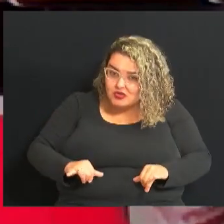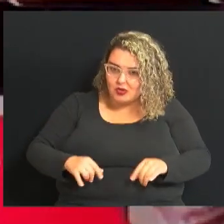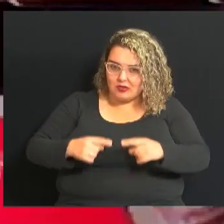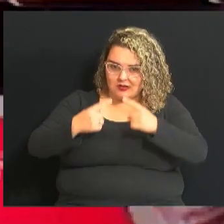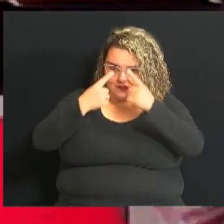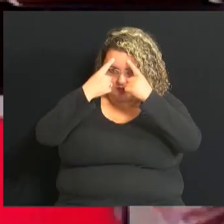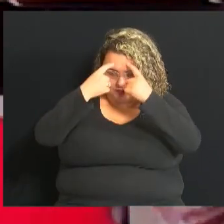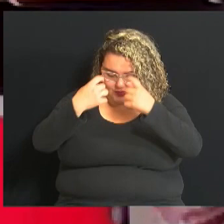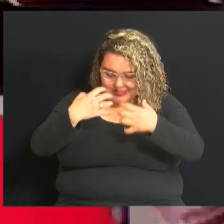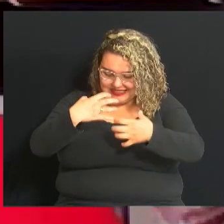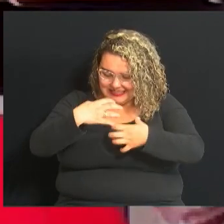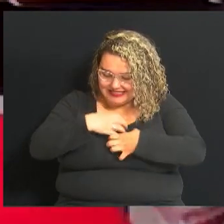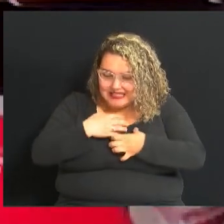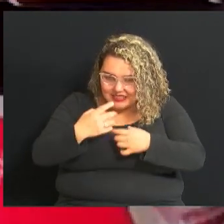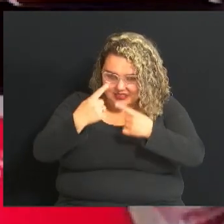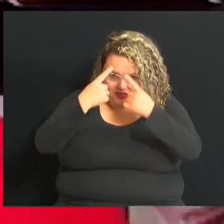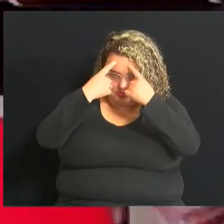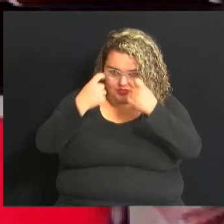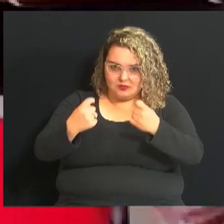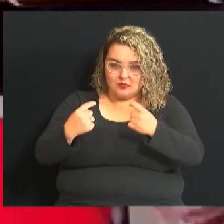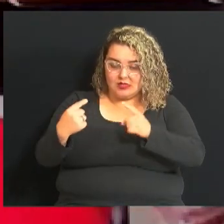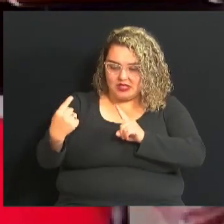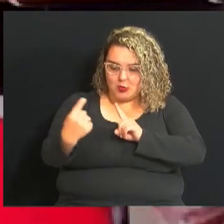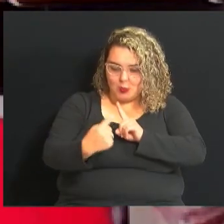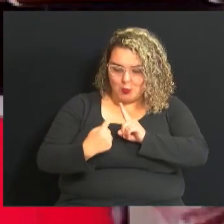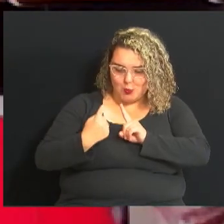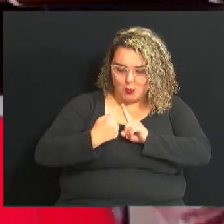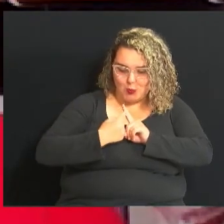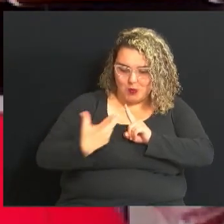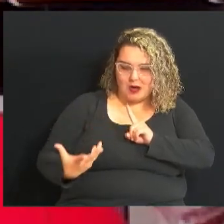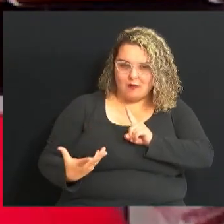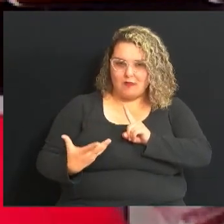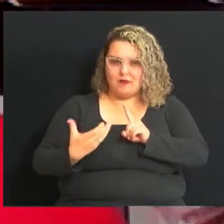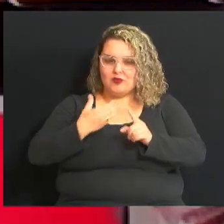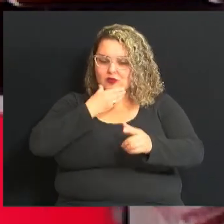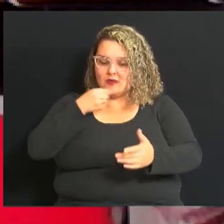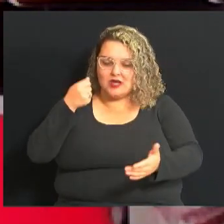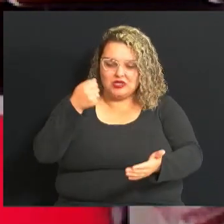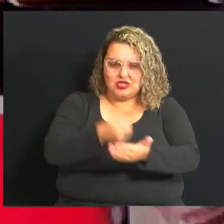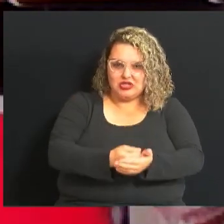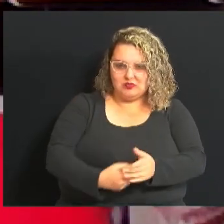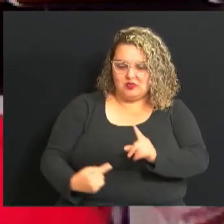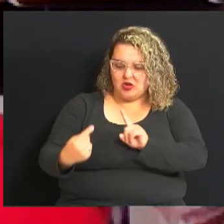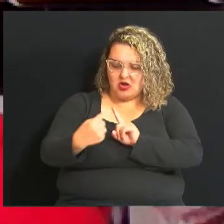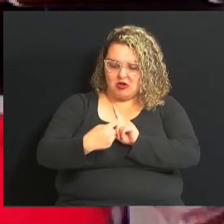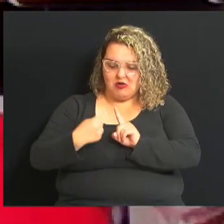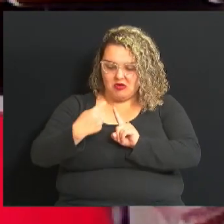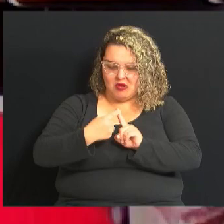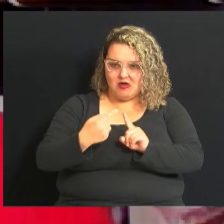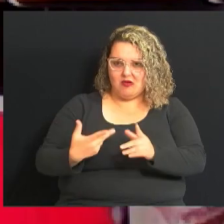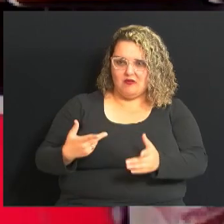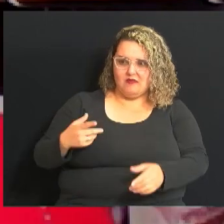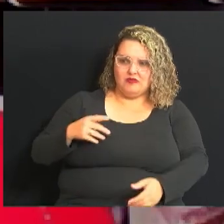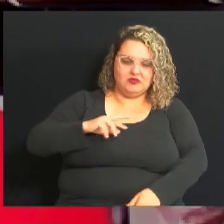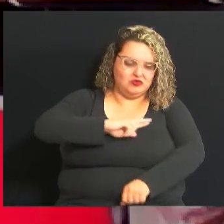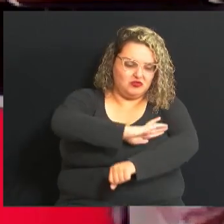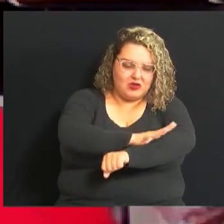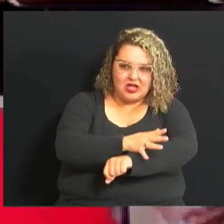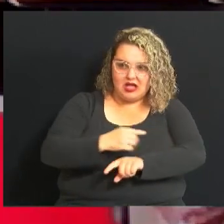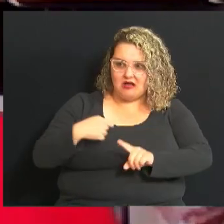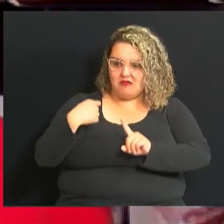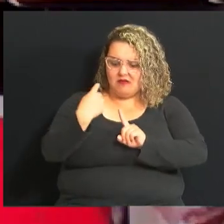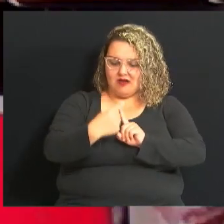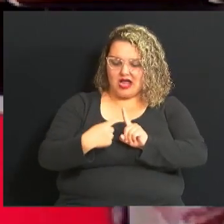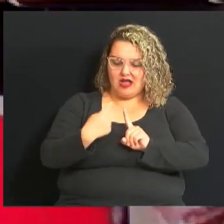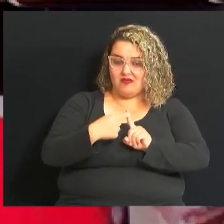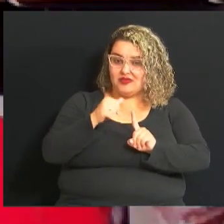é alvo do racismo, alvo do machismo, alvo do feminicídio. Então,